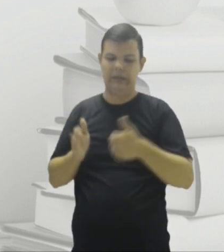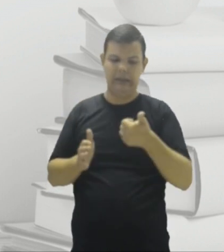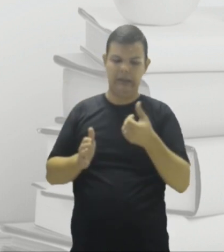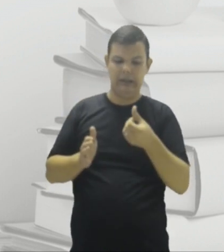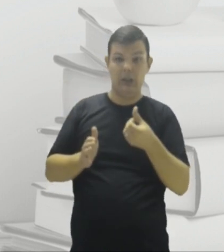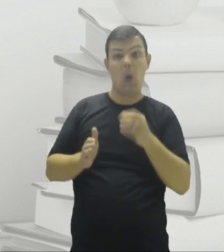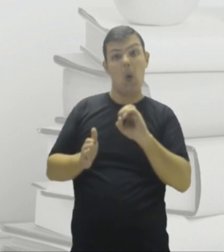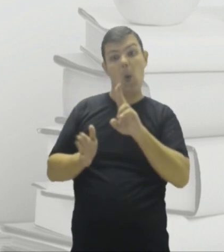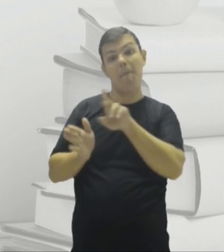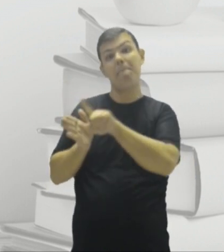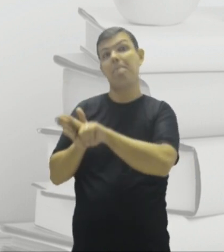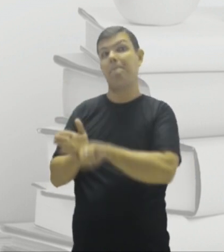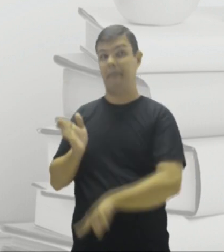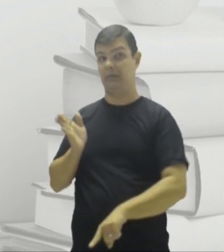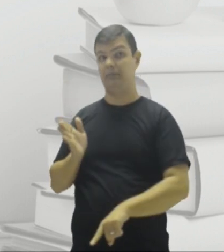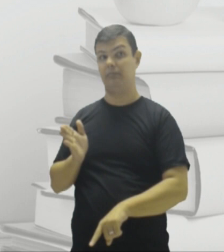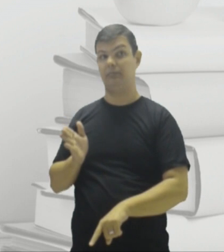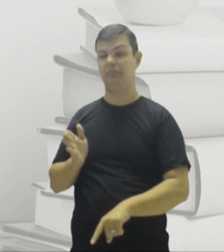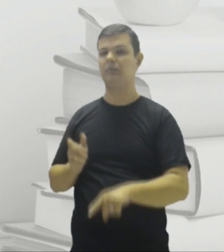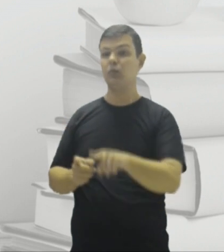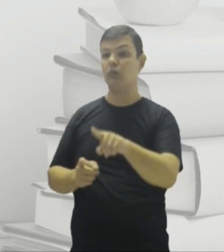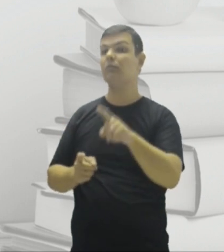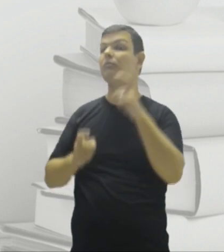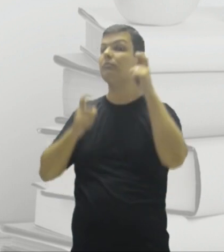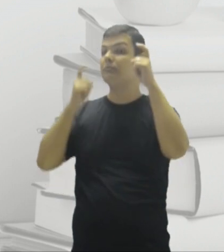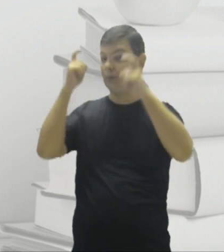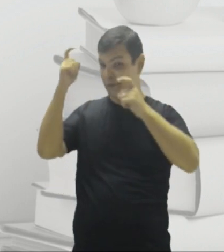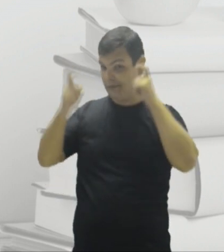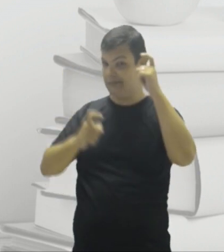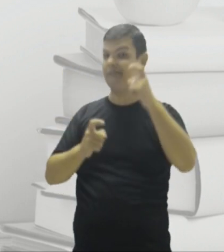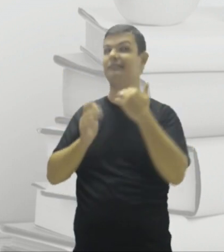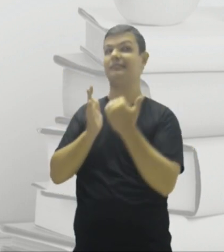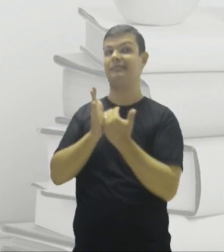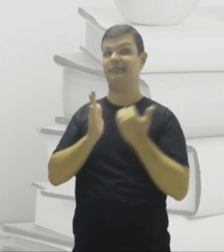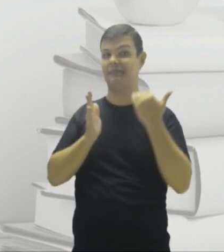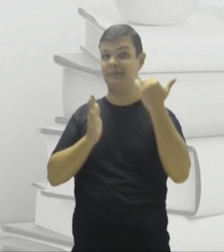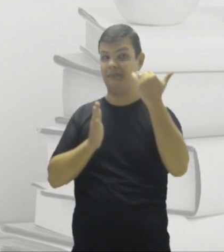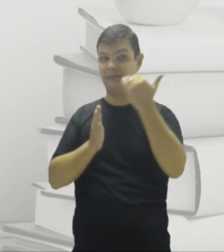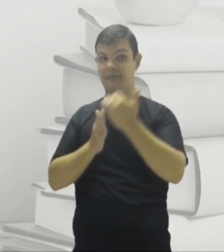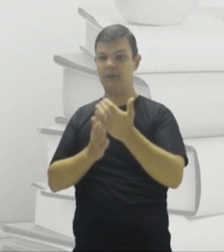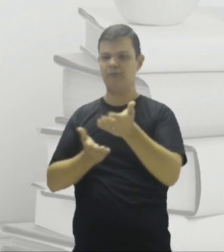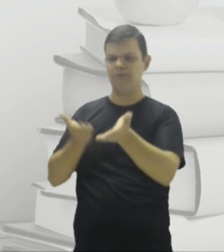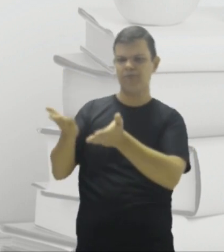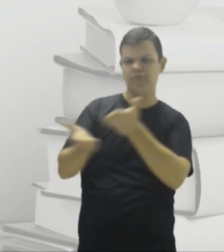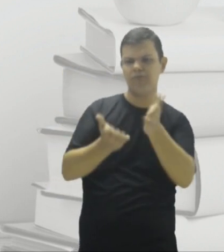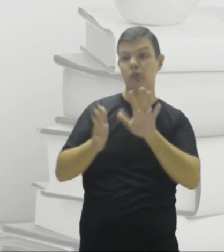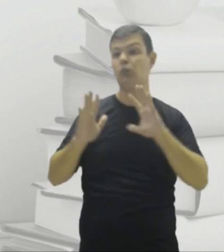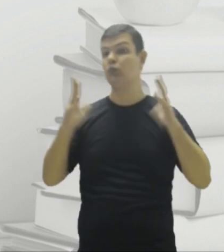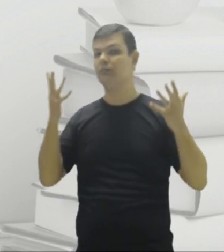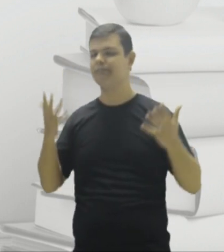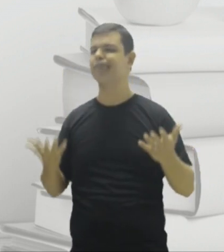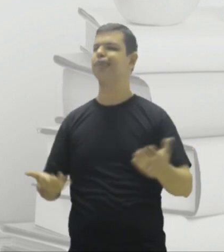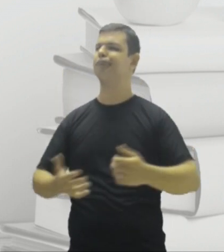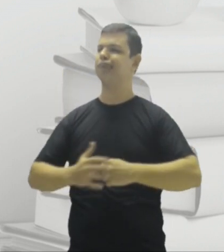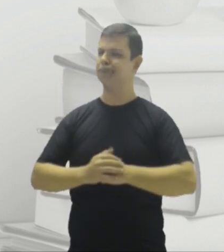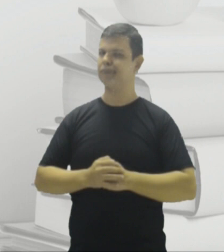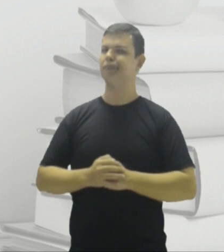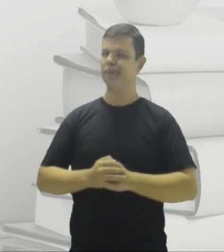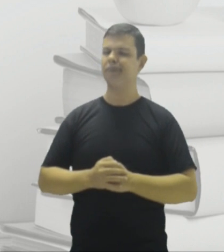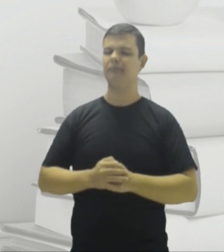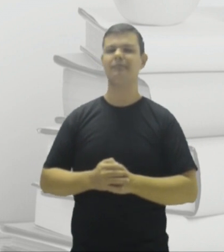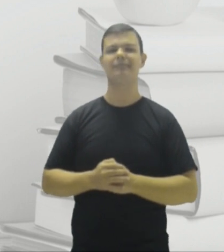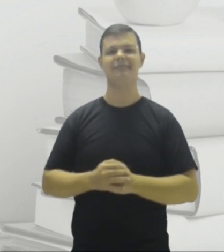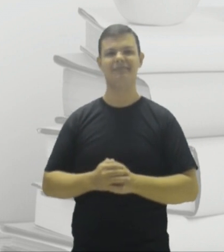ou menos. O que tu achas de começar a se preocupar com a conservação do meio ambiente, hein, bonitinho? Olha